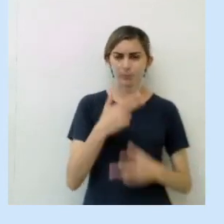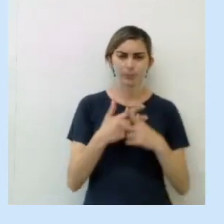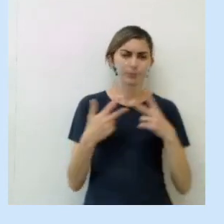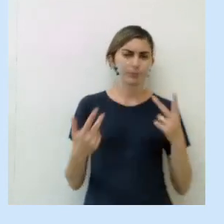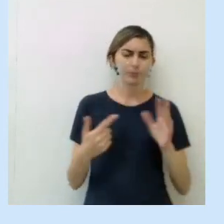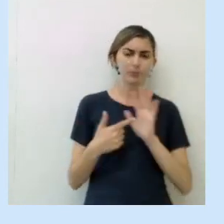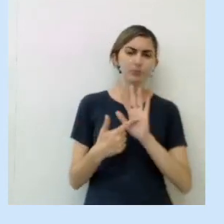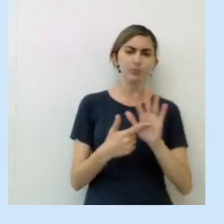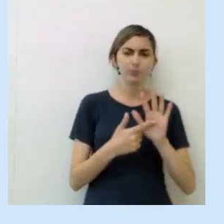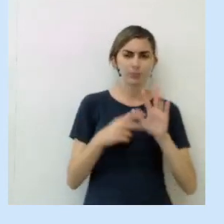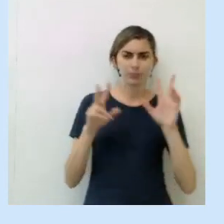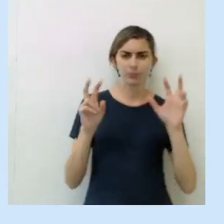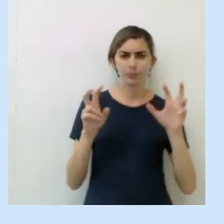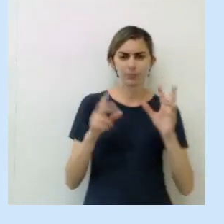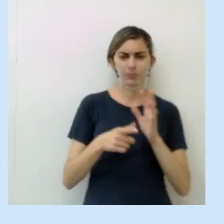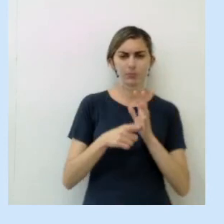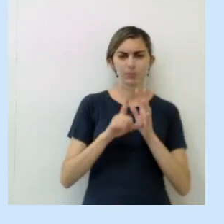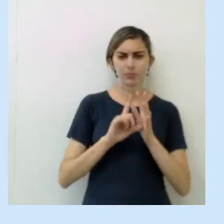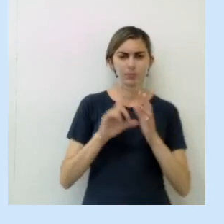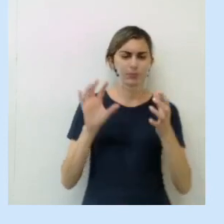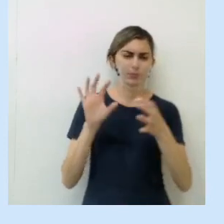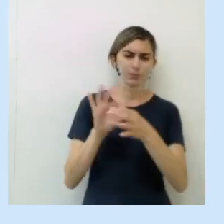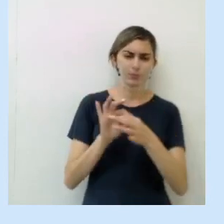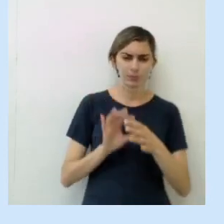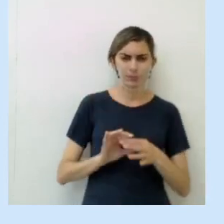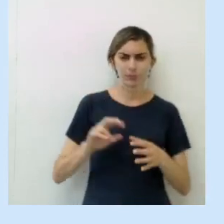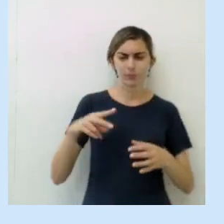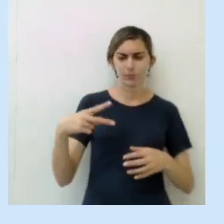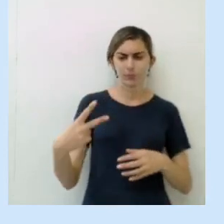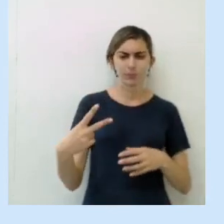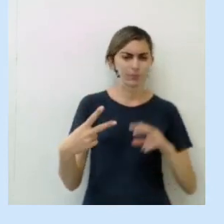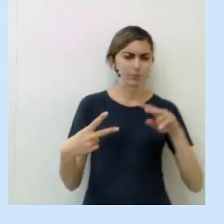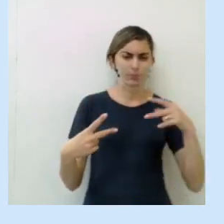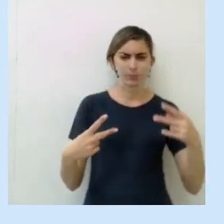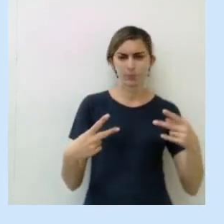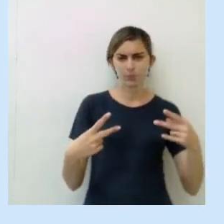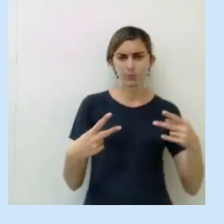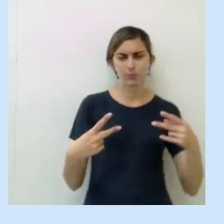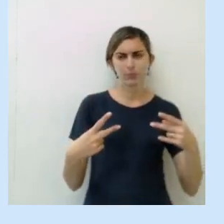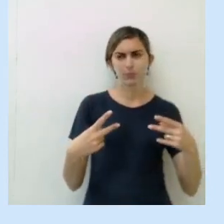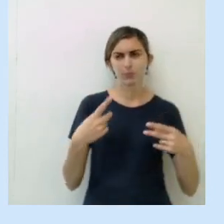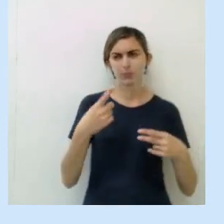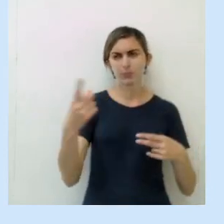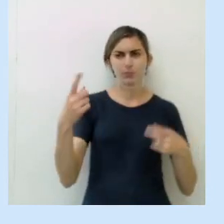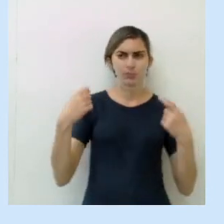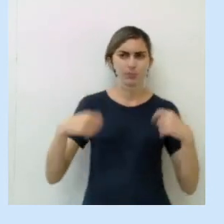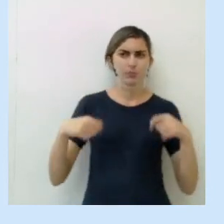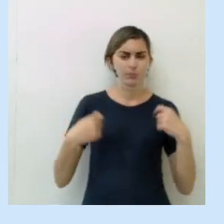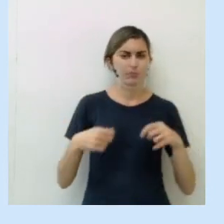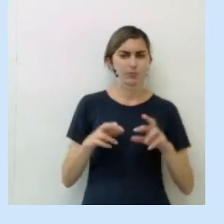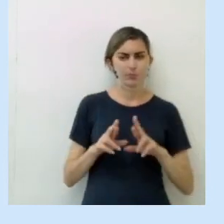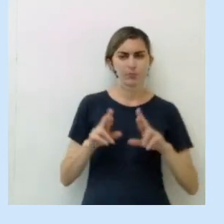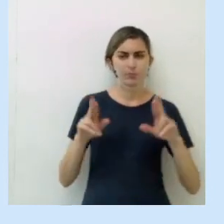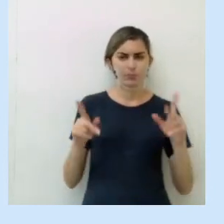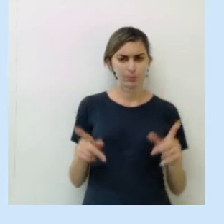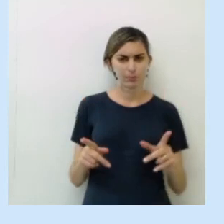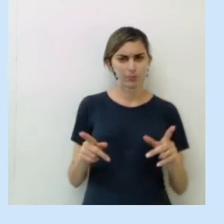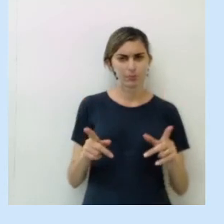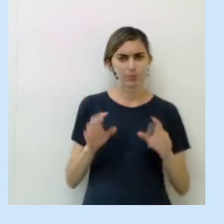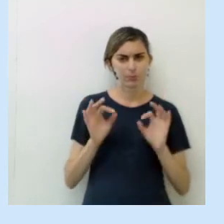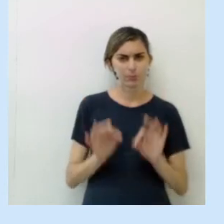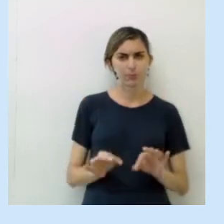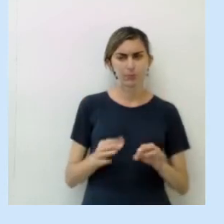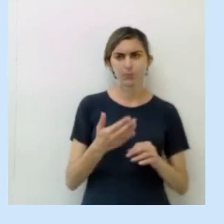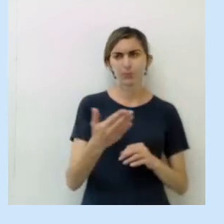mostrei na tela anterior, com ligações duplas. Esses dois radicais aqui precisam ser diferentes, tá certo,